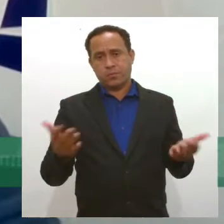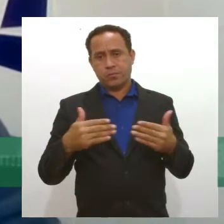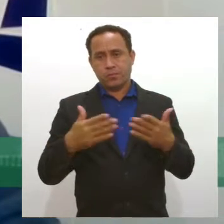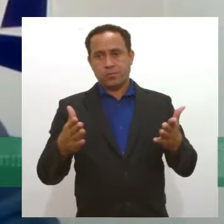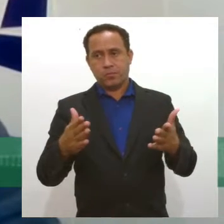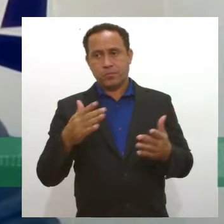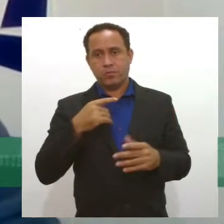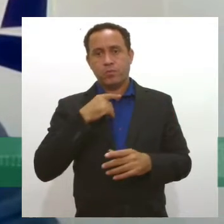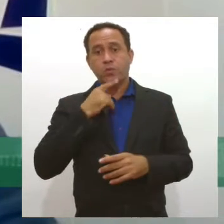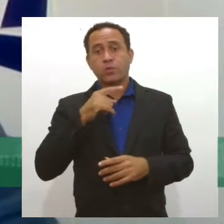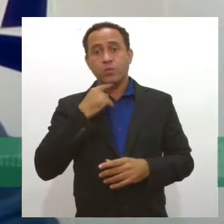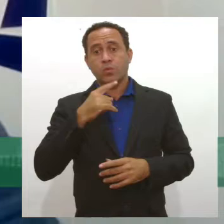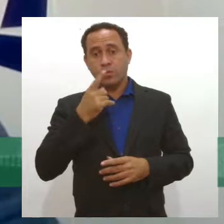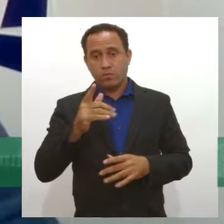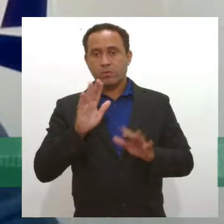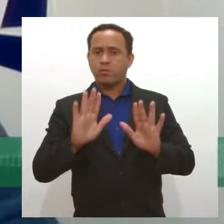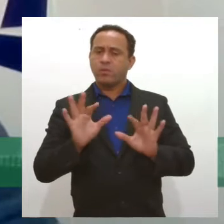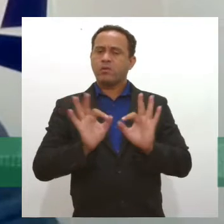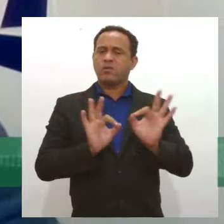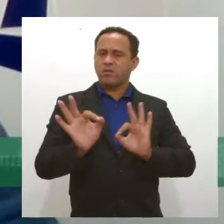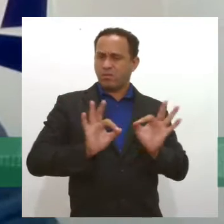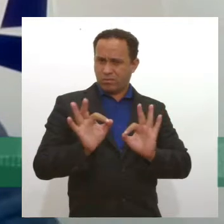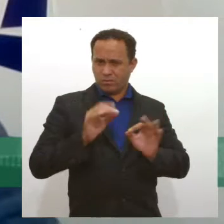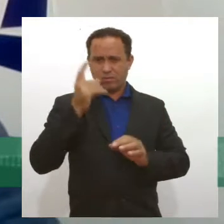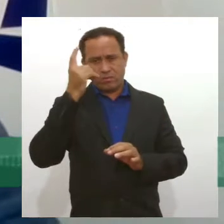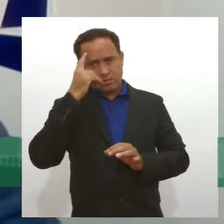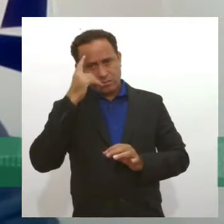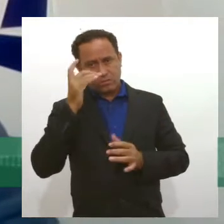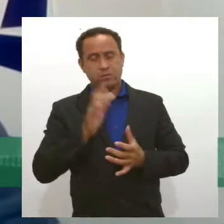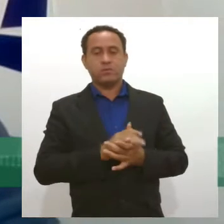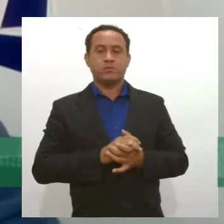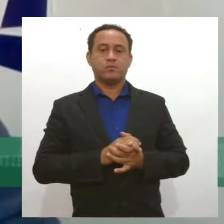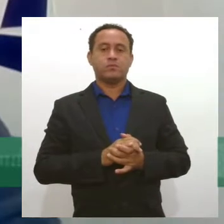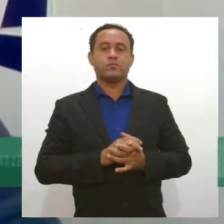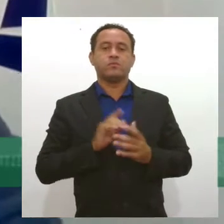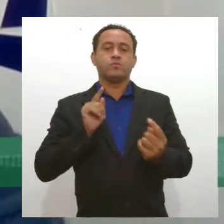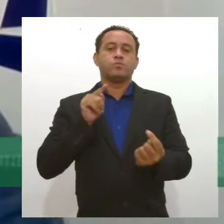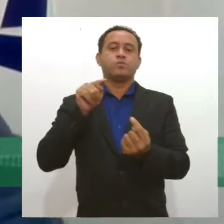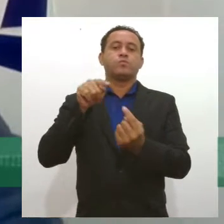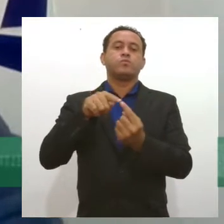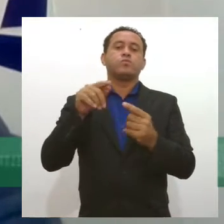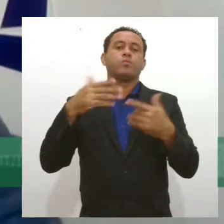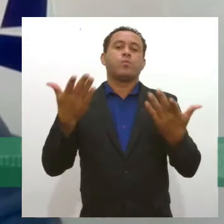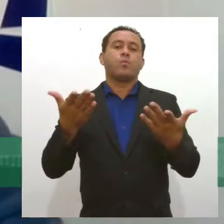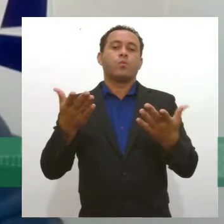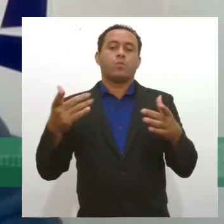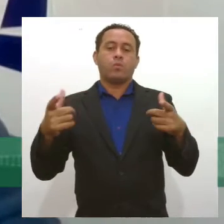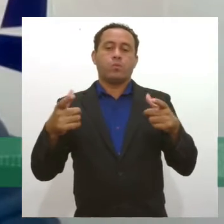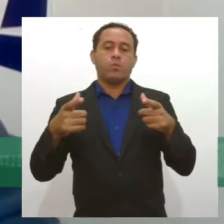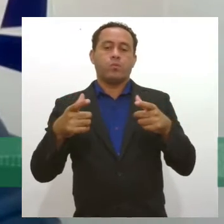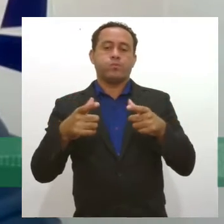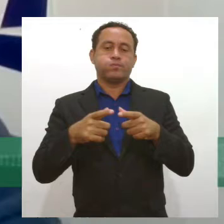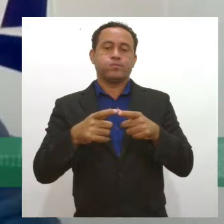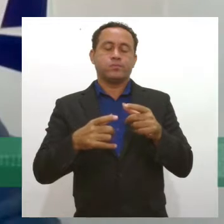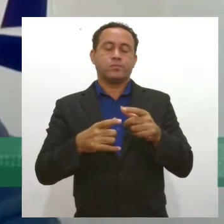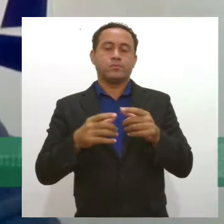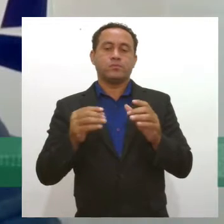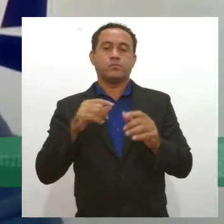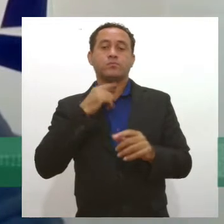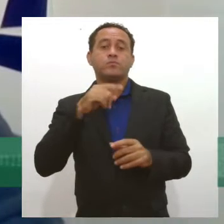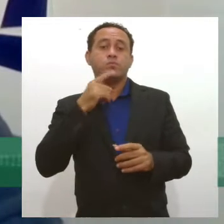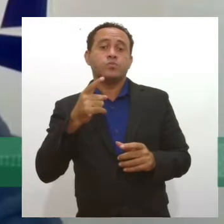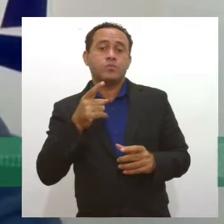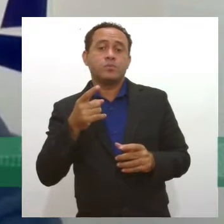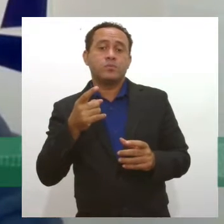incerteza. Mas tudo isso está sendo pensado, né, com qual objetivo? Reduzir a insegurança jurídica,